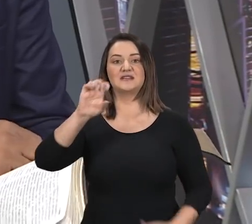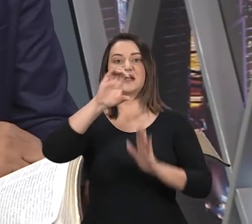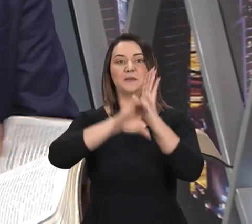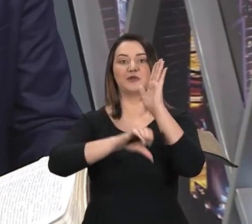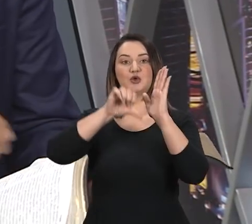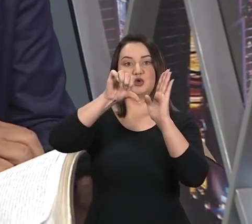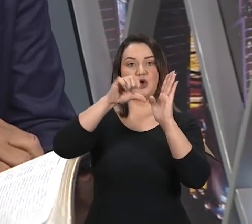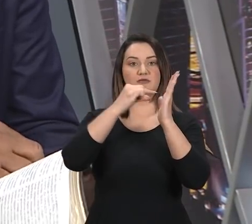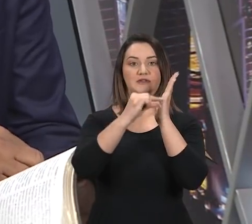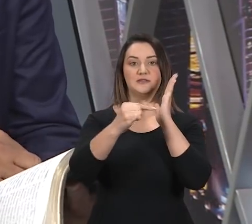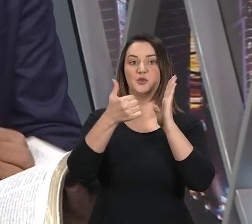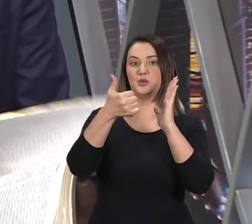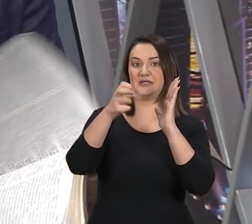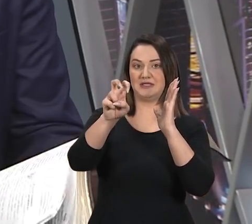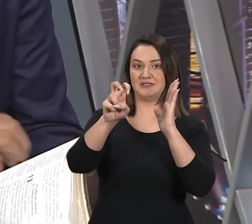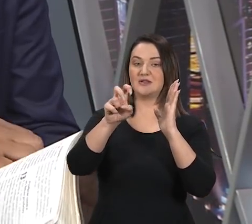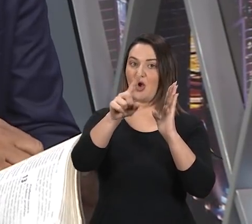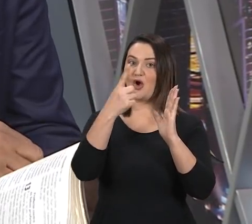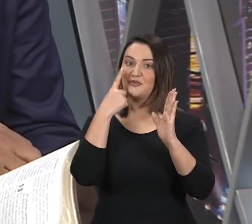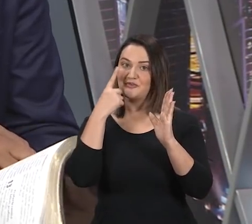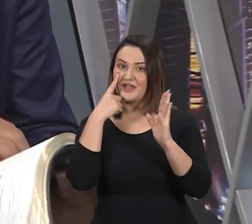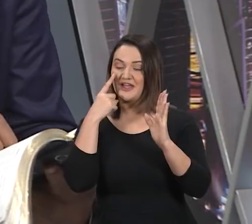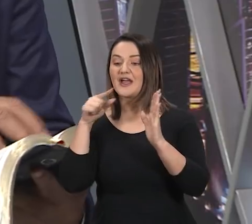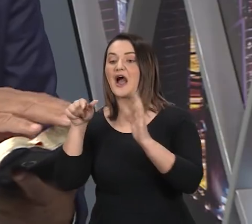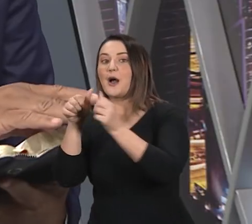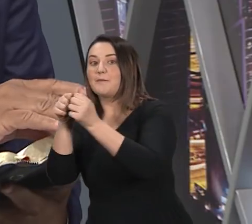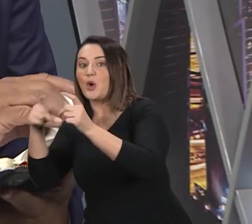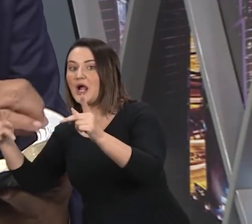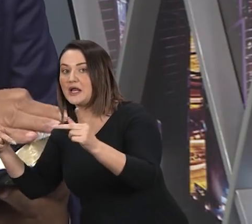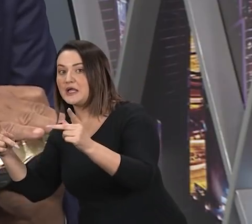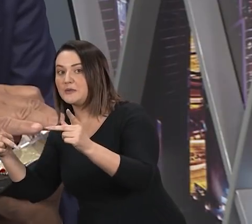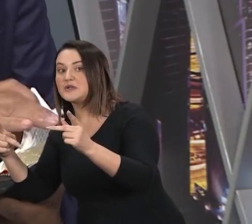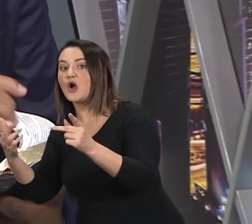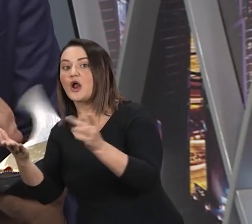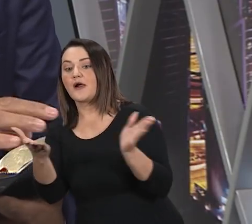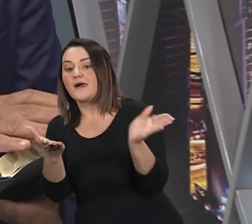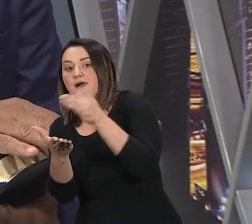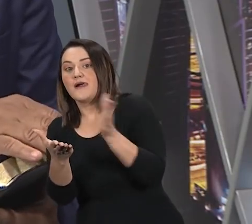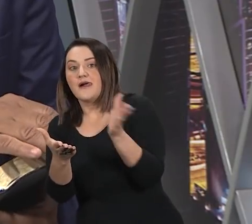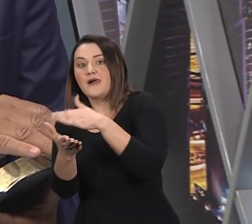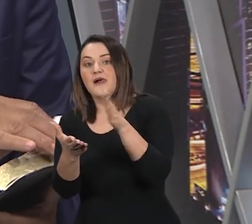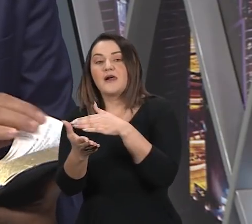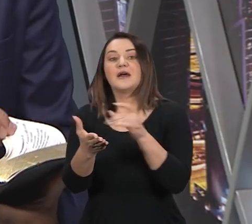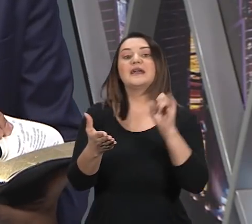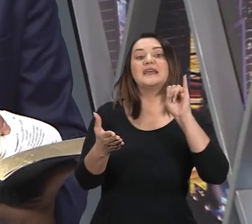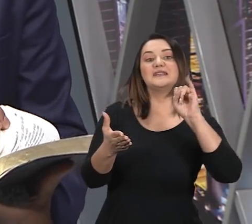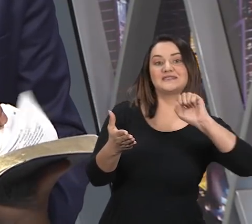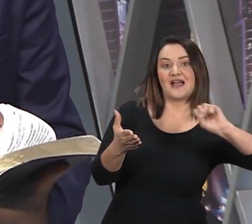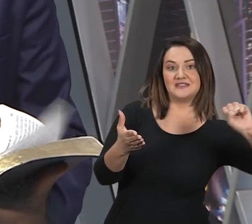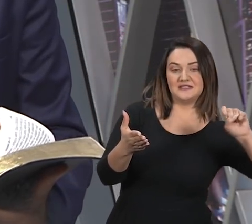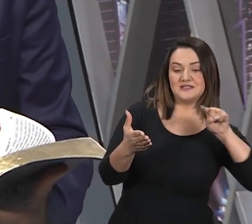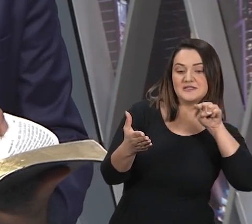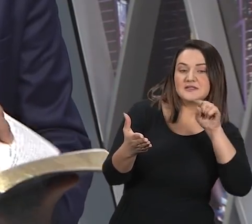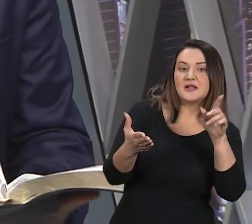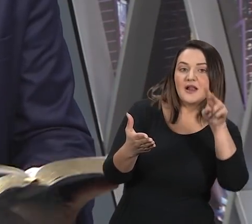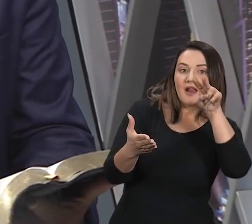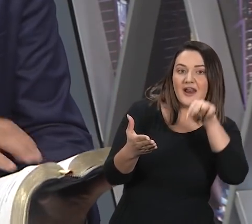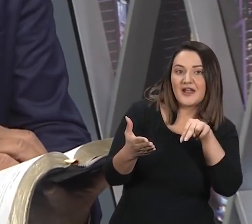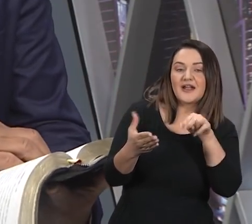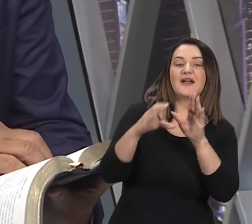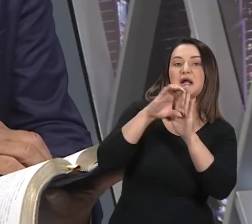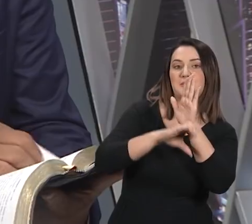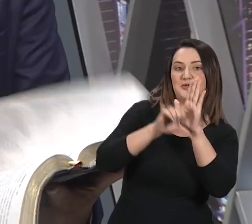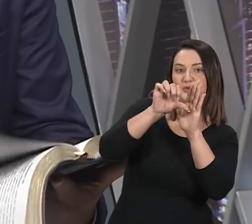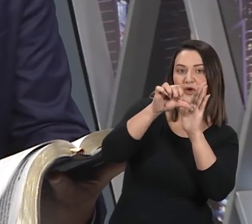Isaías 9,15. Para você ver que a Bíblia se estuda assim, um pouco aqui e um pouco ali. Então vamos aqui para